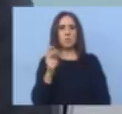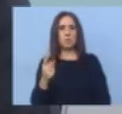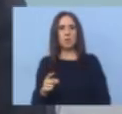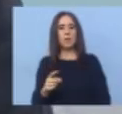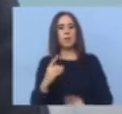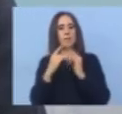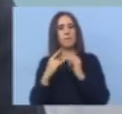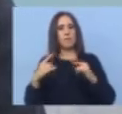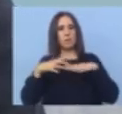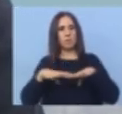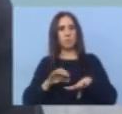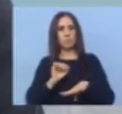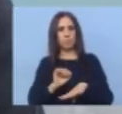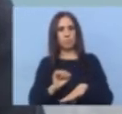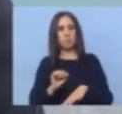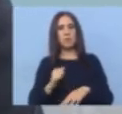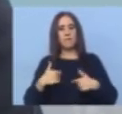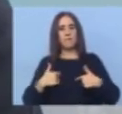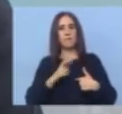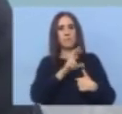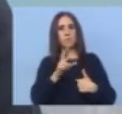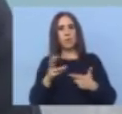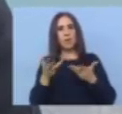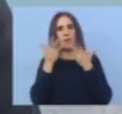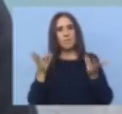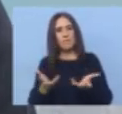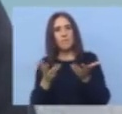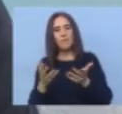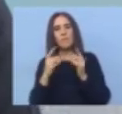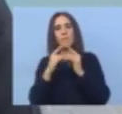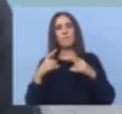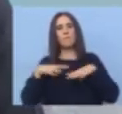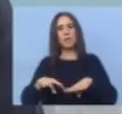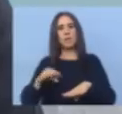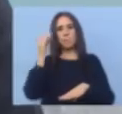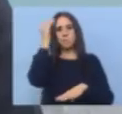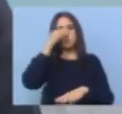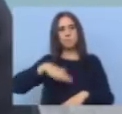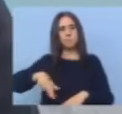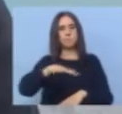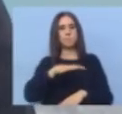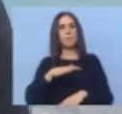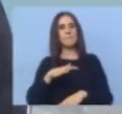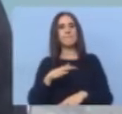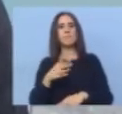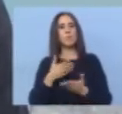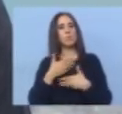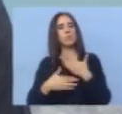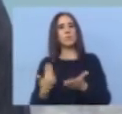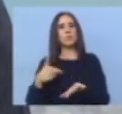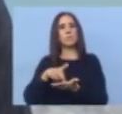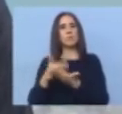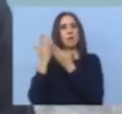campos de férias dos missionários que animam e campos de férias com as pessoas da localidade, que no fundo há uma continuidade e elas têm uma presença de